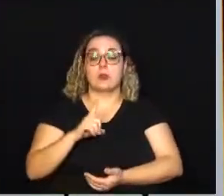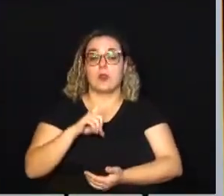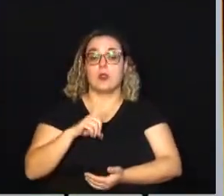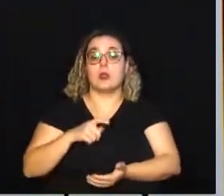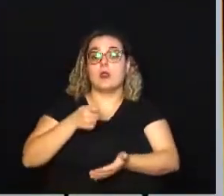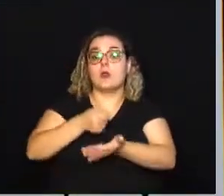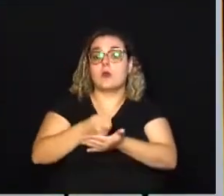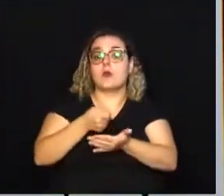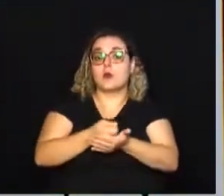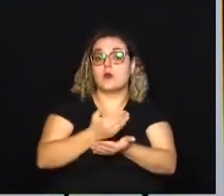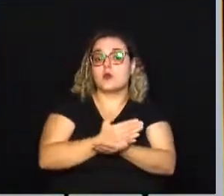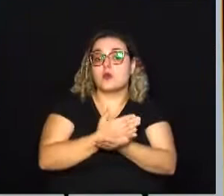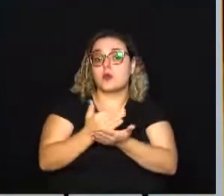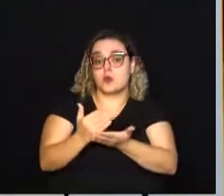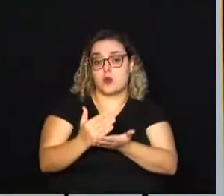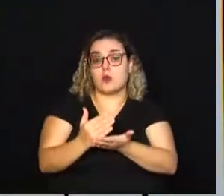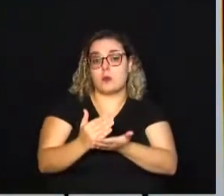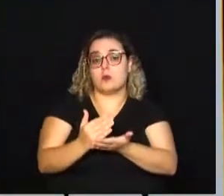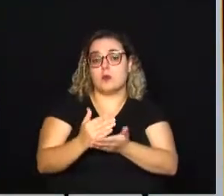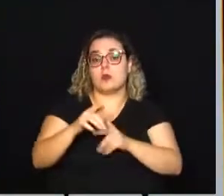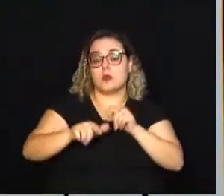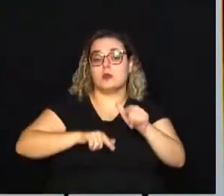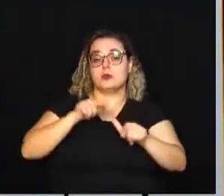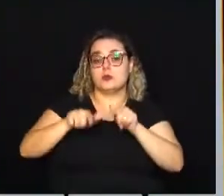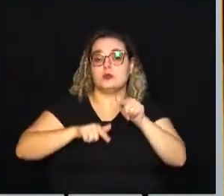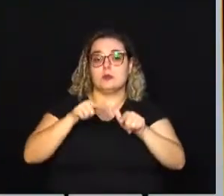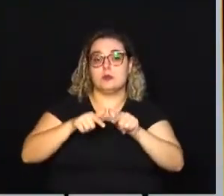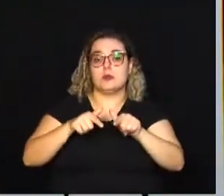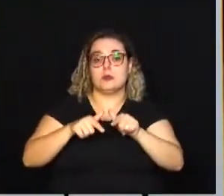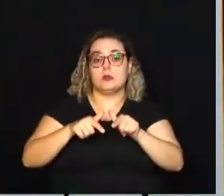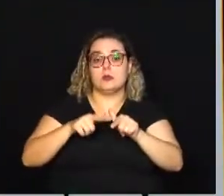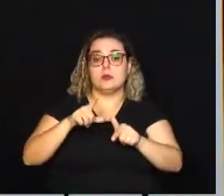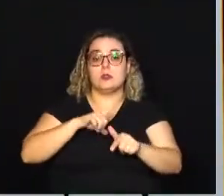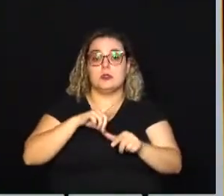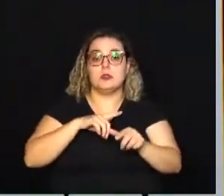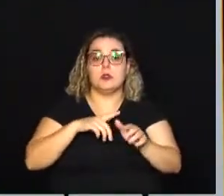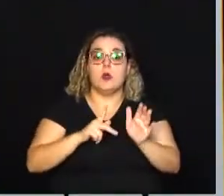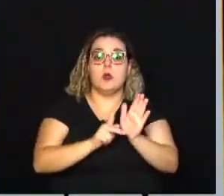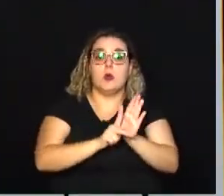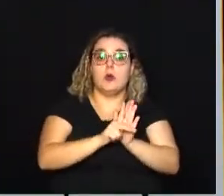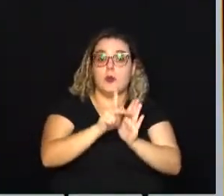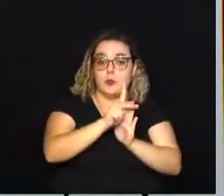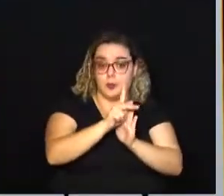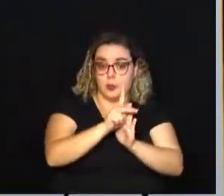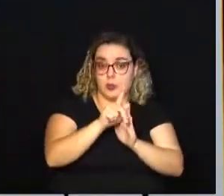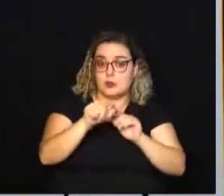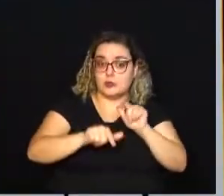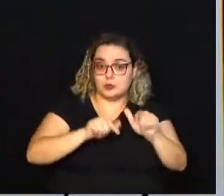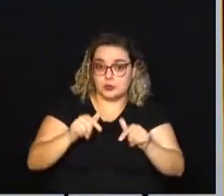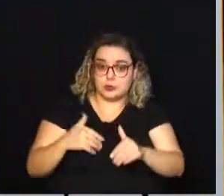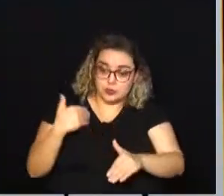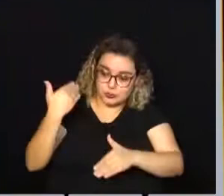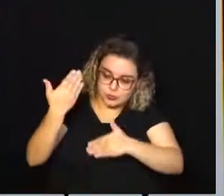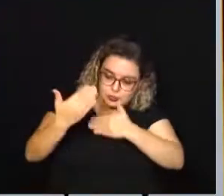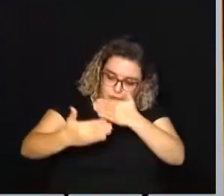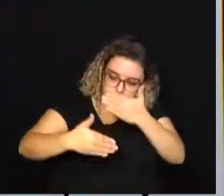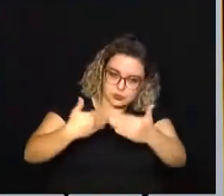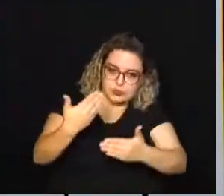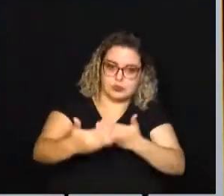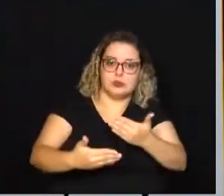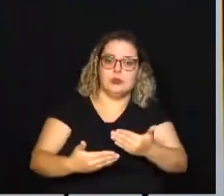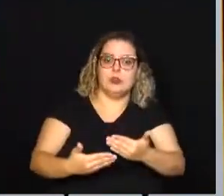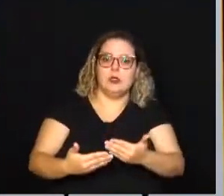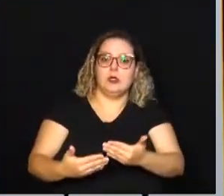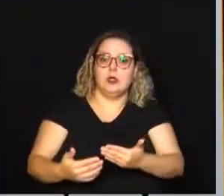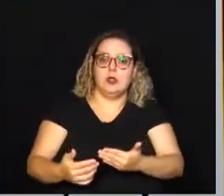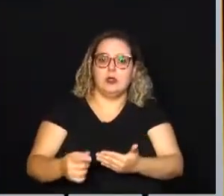de, no início do seu trabalho, trazer o seu plano de trabalho para os próximos anos. Tá. Nós não fizemos isso